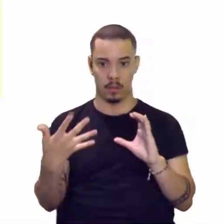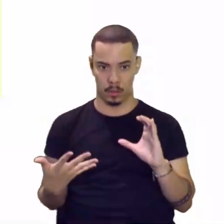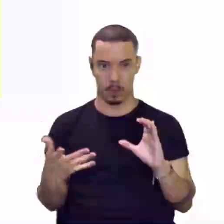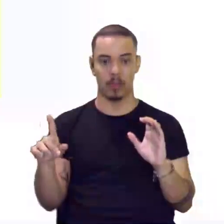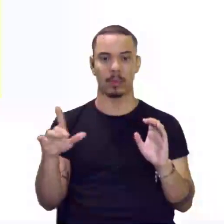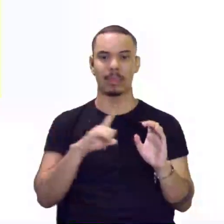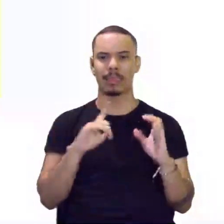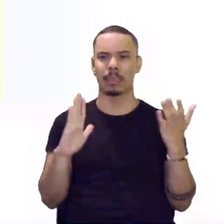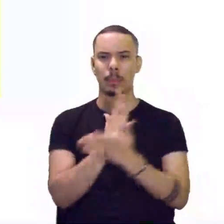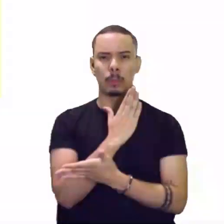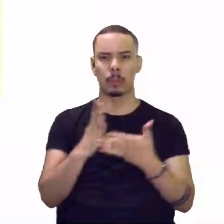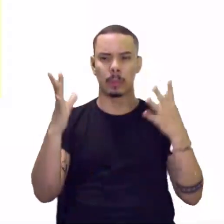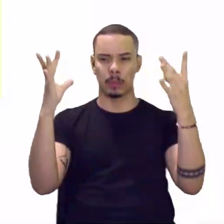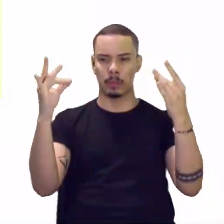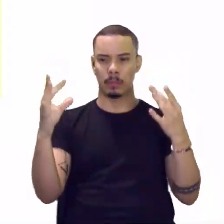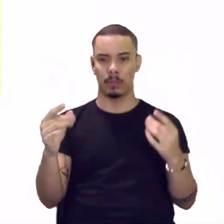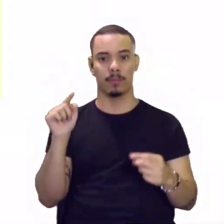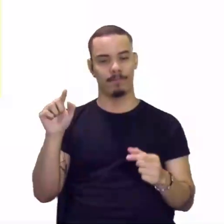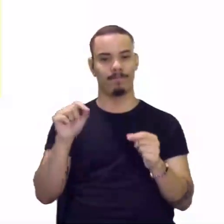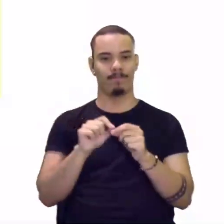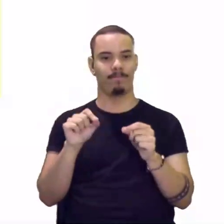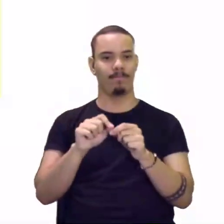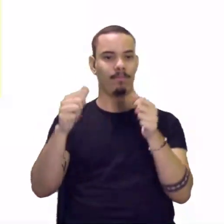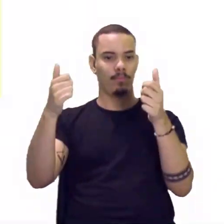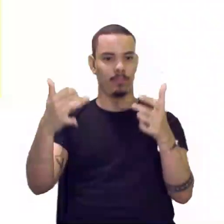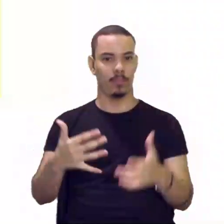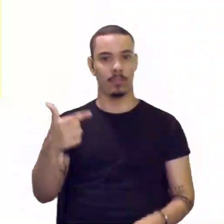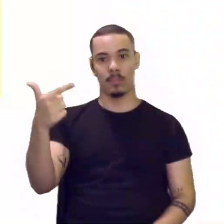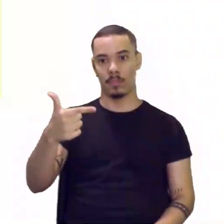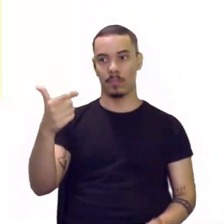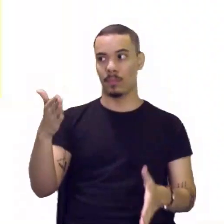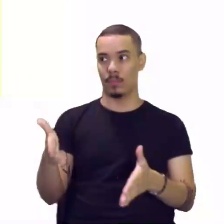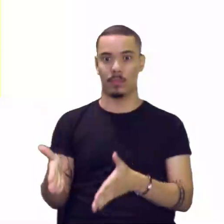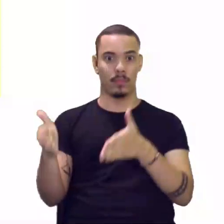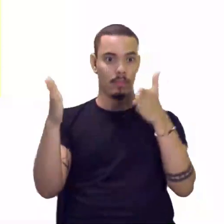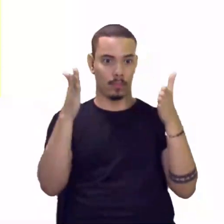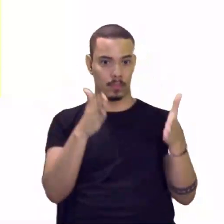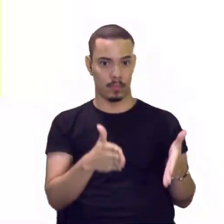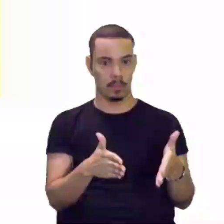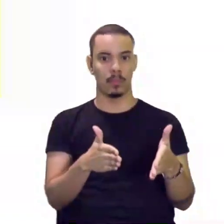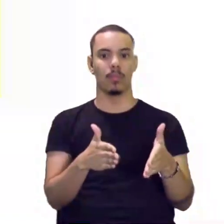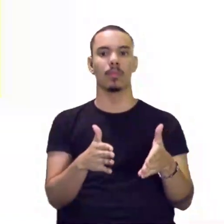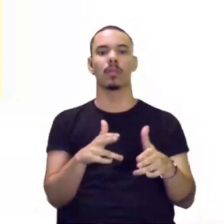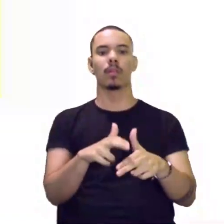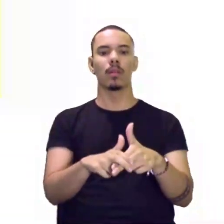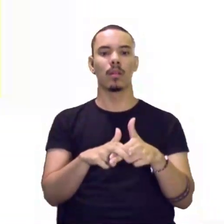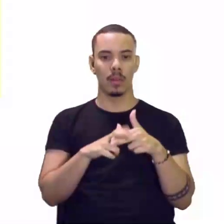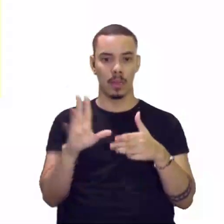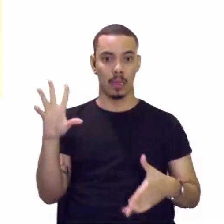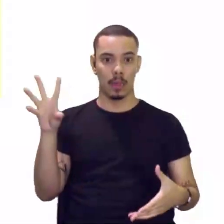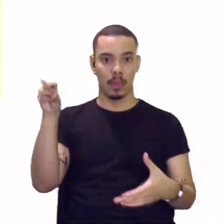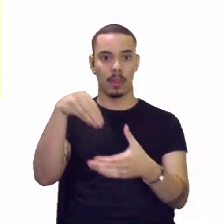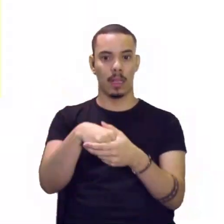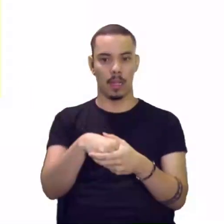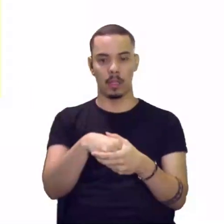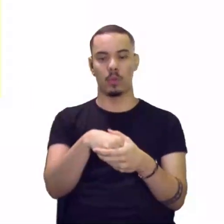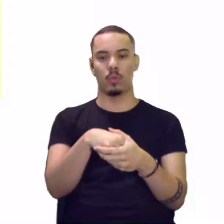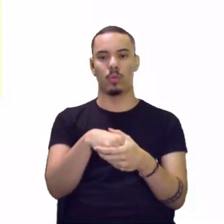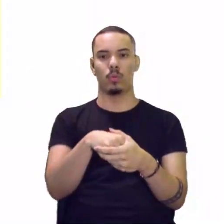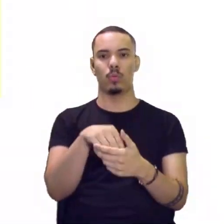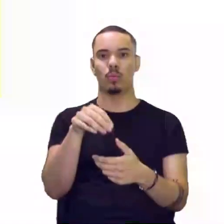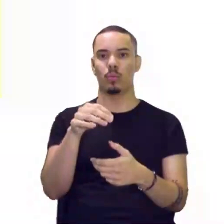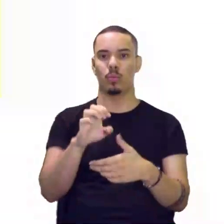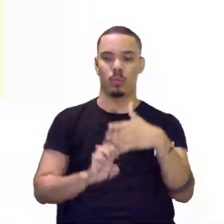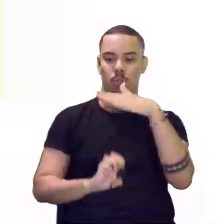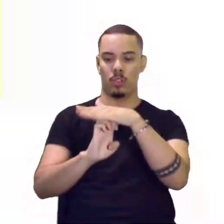bem. peculiaridades, né? E é isso que está falando nessa segunda parte aí, que o território contém aí, dentro de um